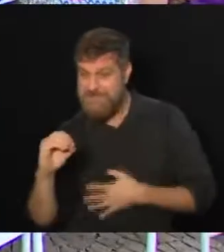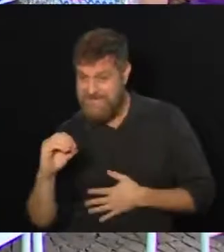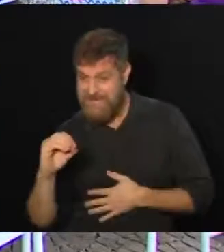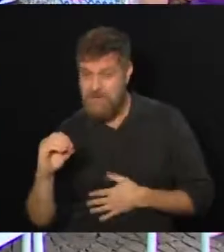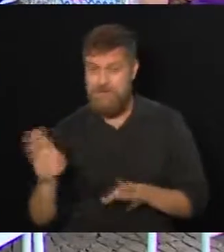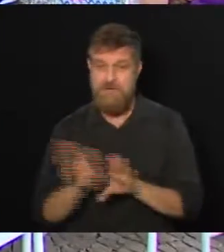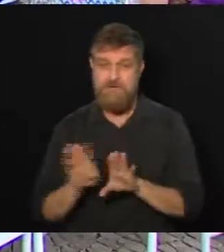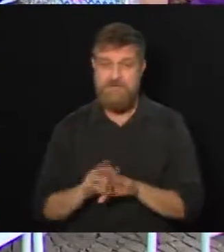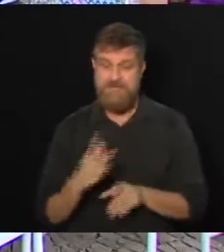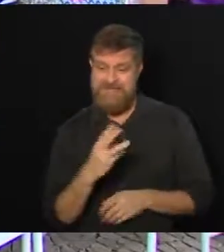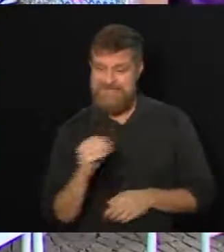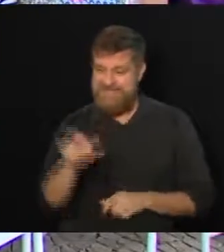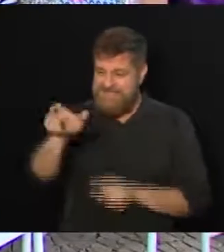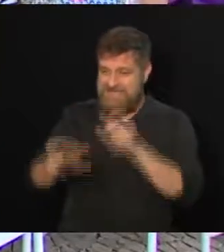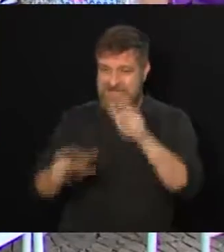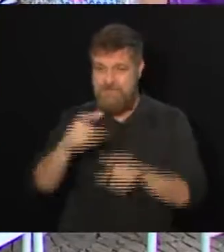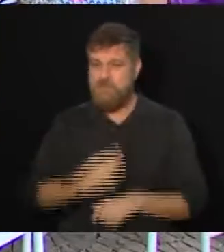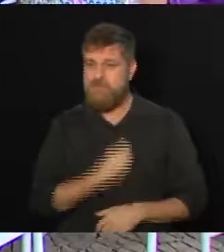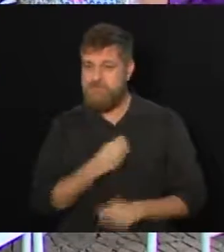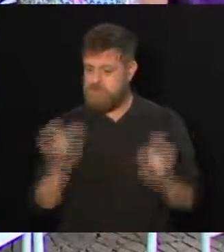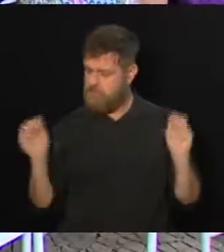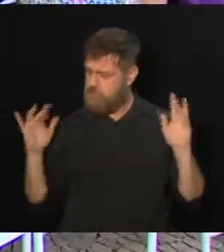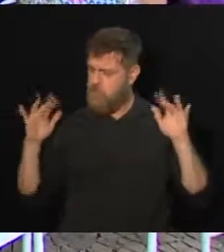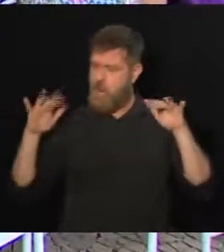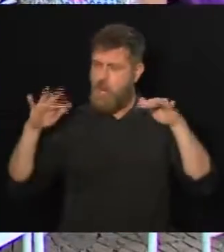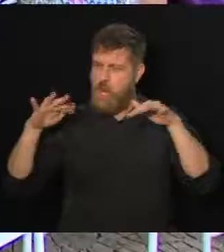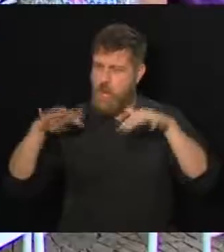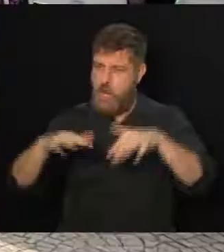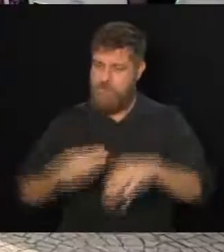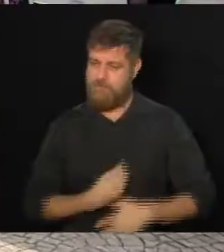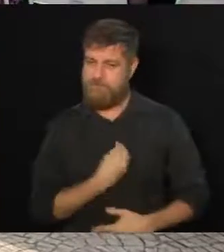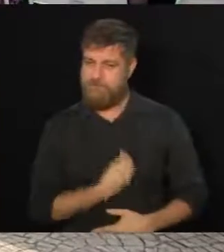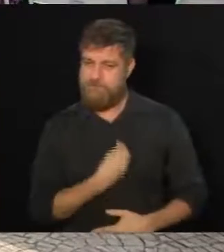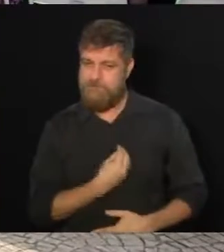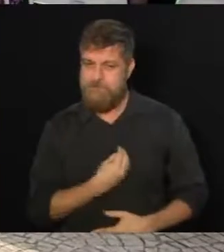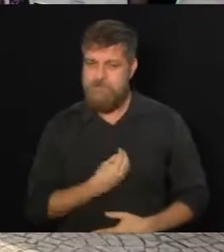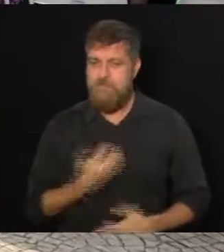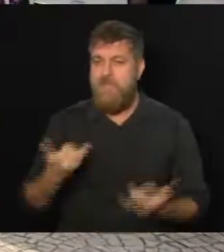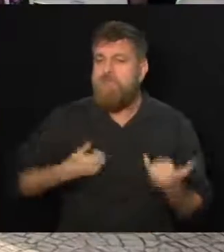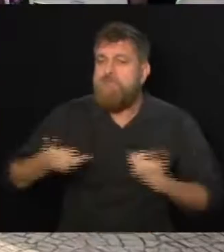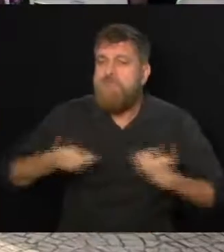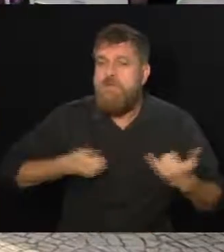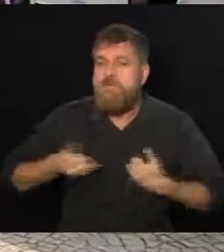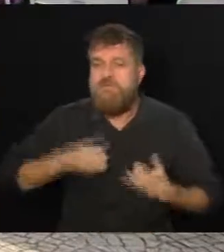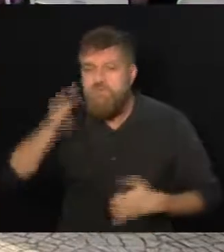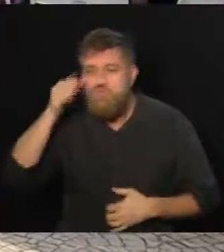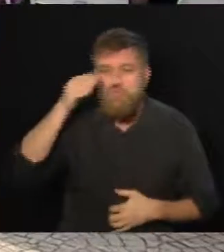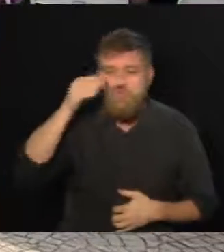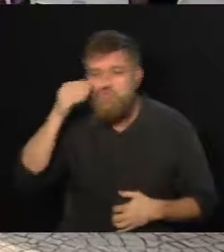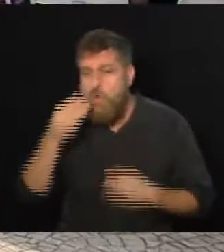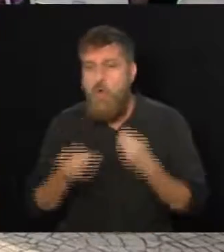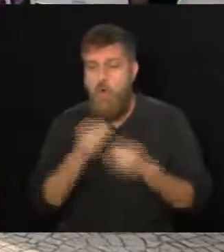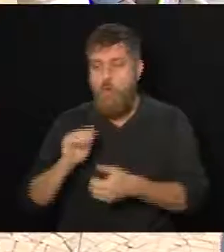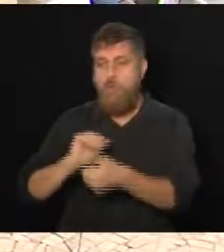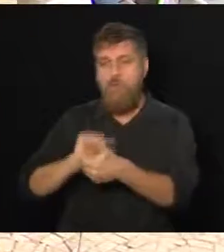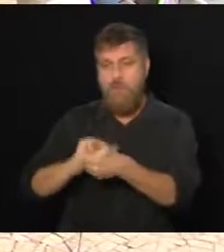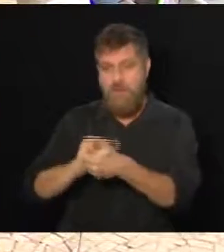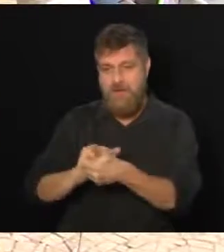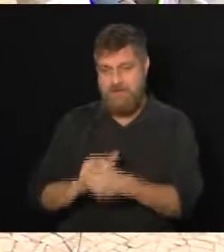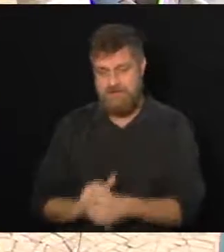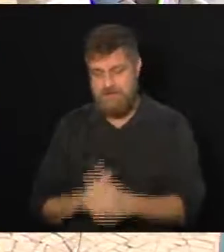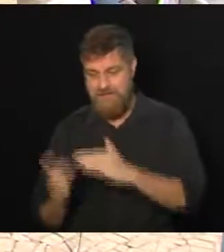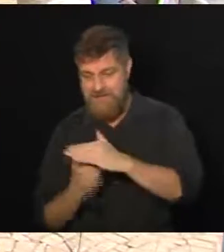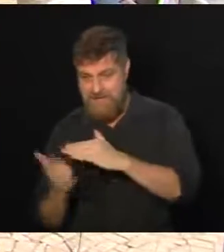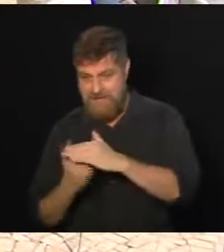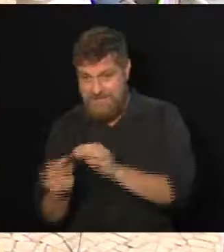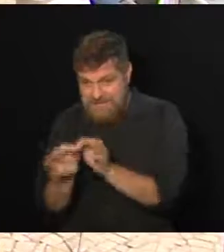de 300 pessoas compareceram no lançamento do programa em busca de informações e qualificação para empreender. De acordo